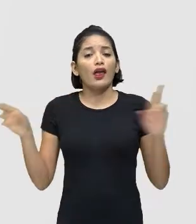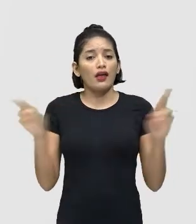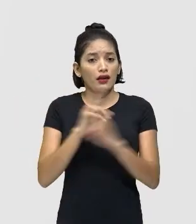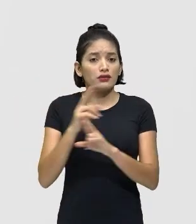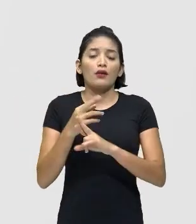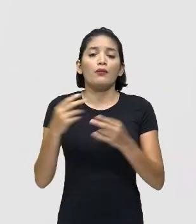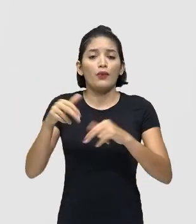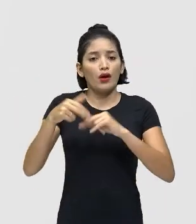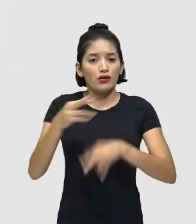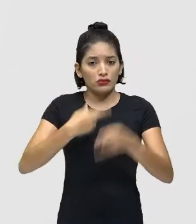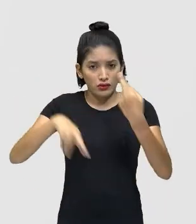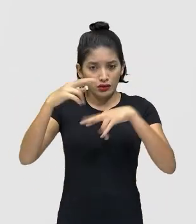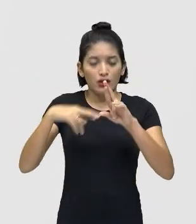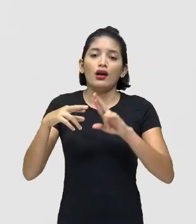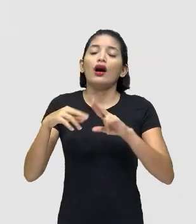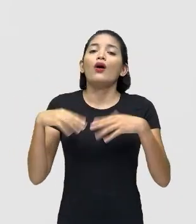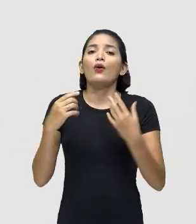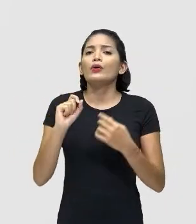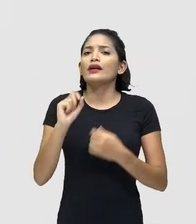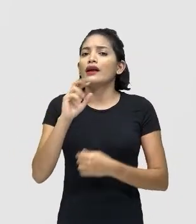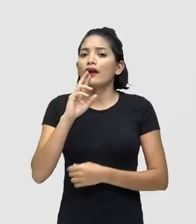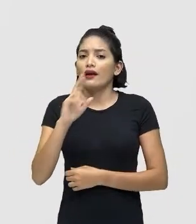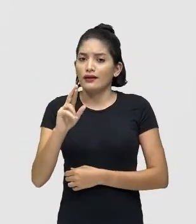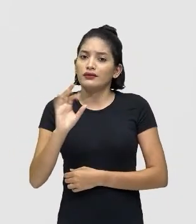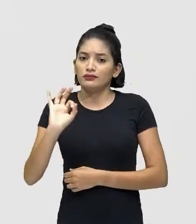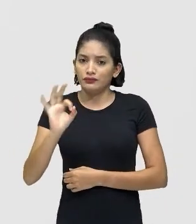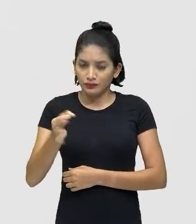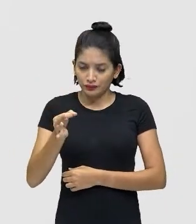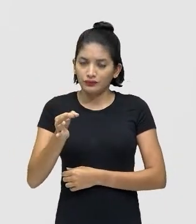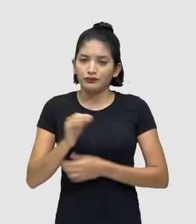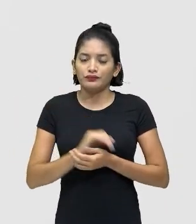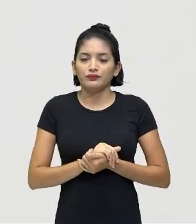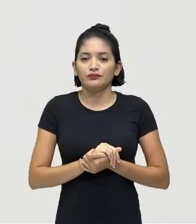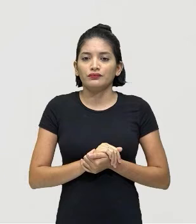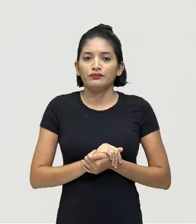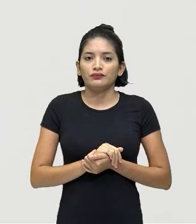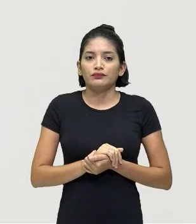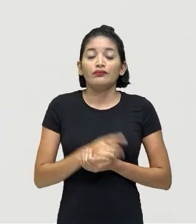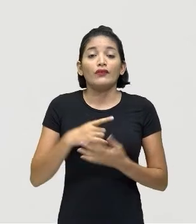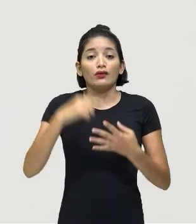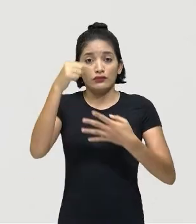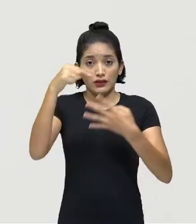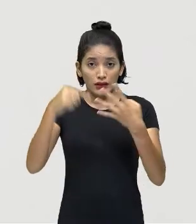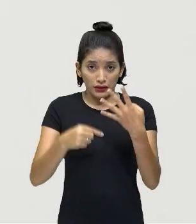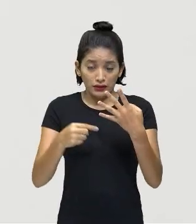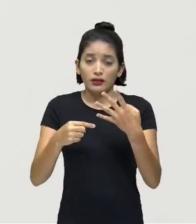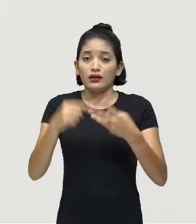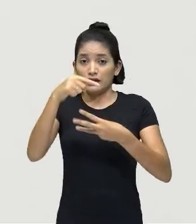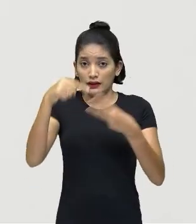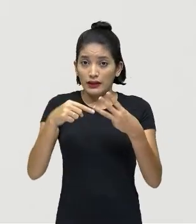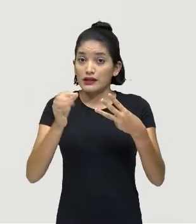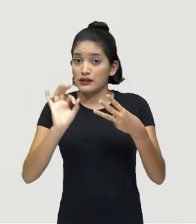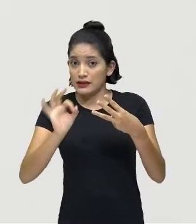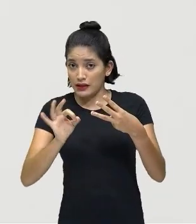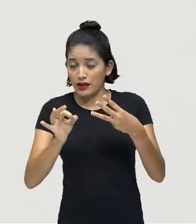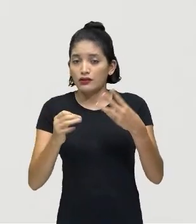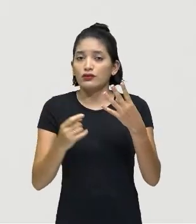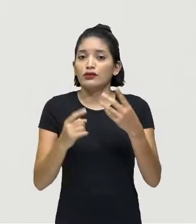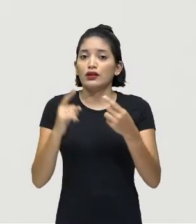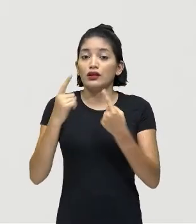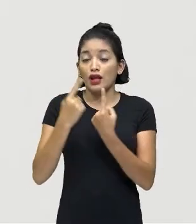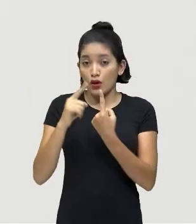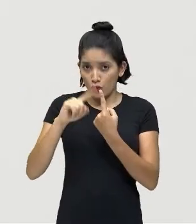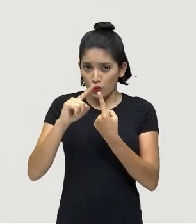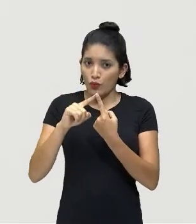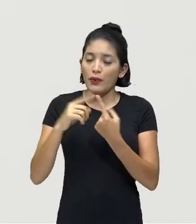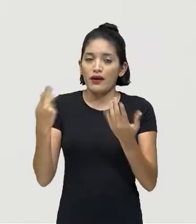esta revolução, é correto afirmar, então vocês já sabem aqui que eu vou ter 3 alternativas corretas e uma exceto, né?